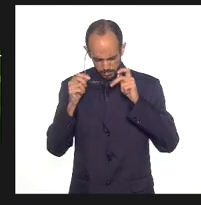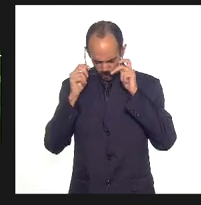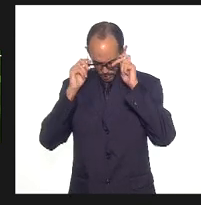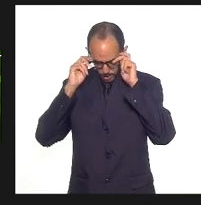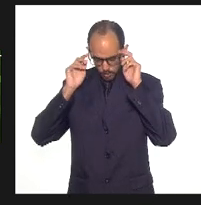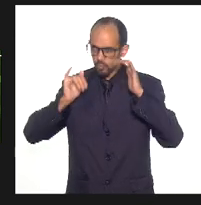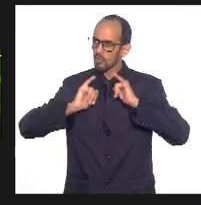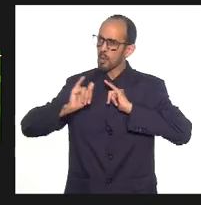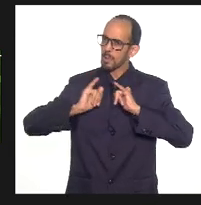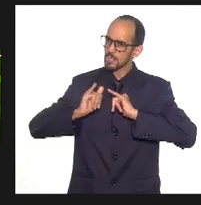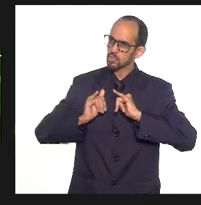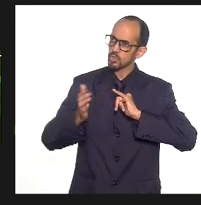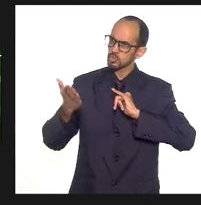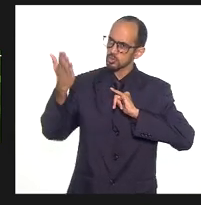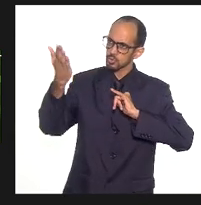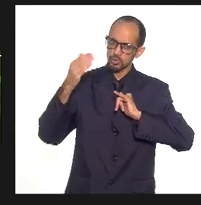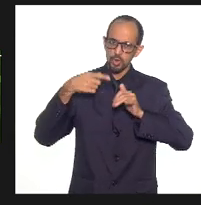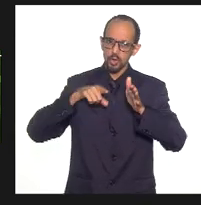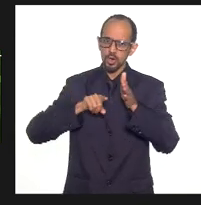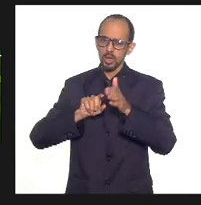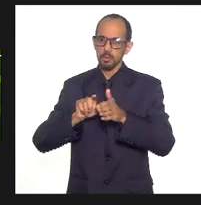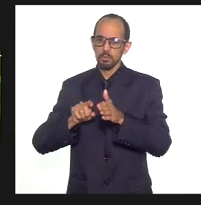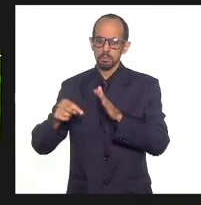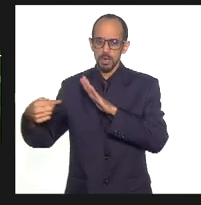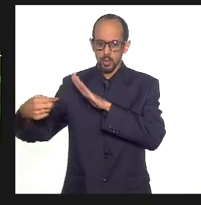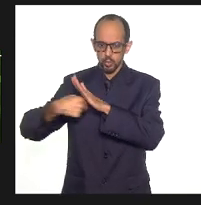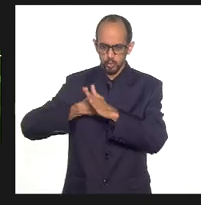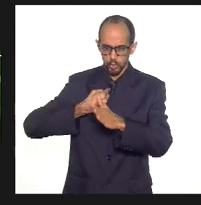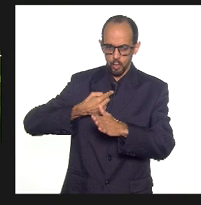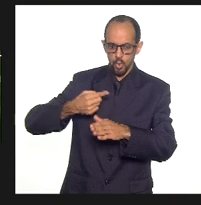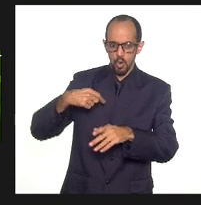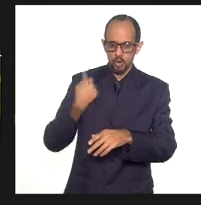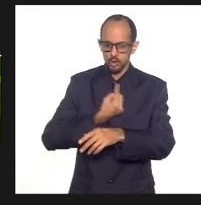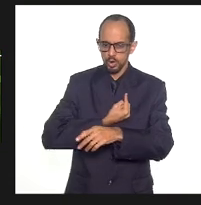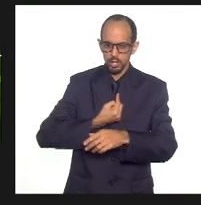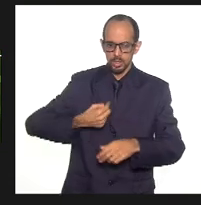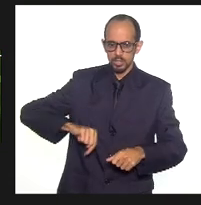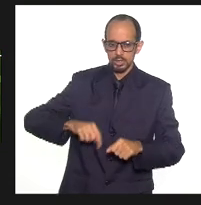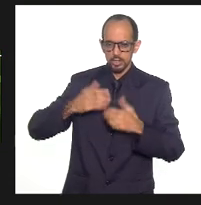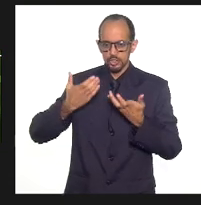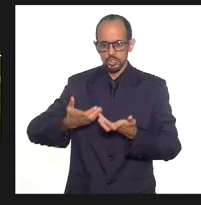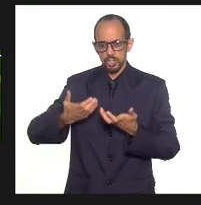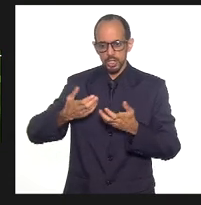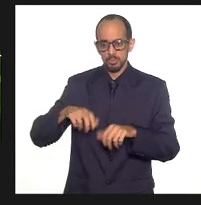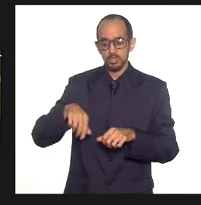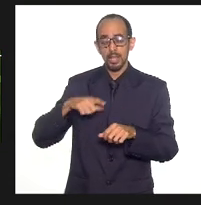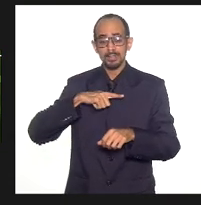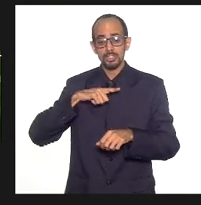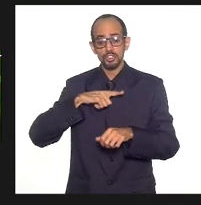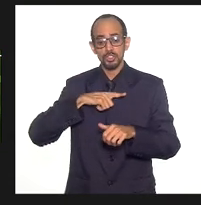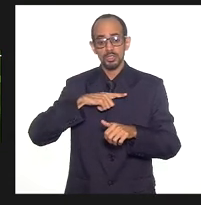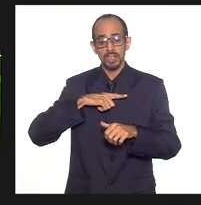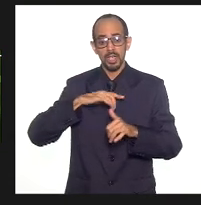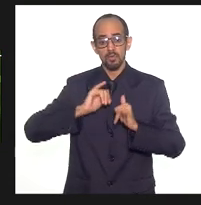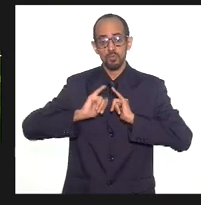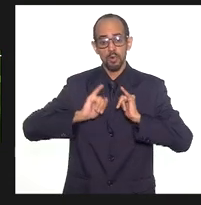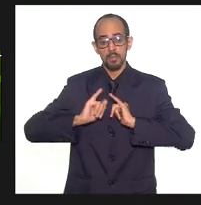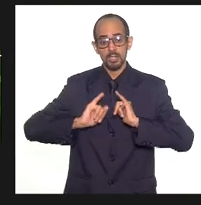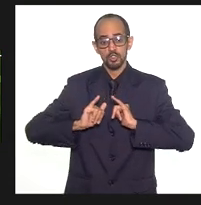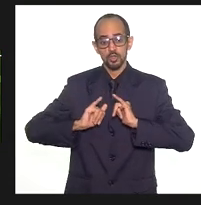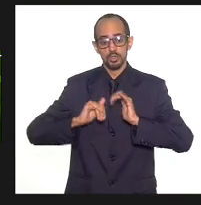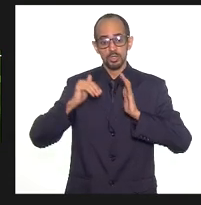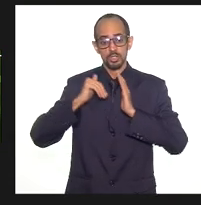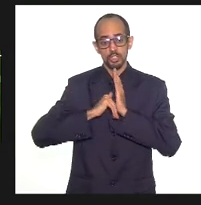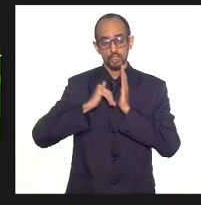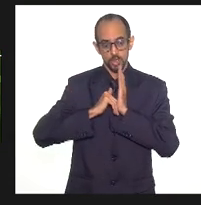produção e às participações governamentais nos próximos 5 anos. São dados sigilosos, olhando o extrato Rio, mas que